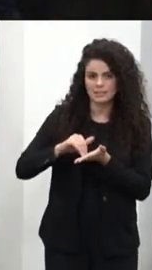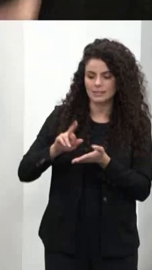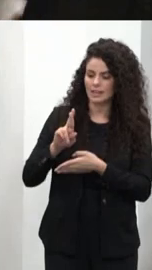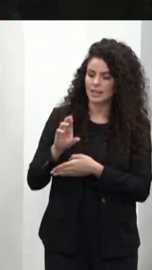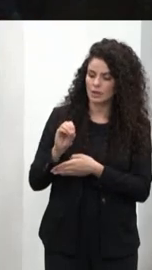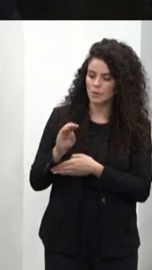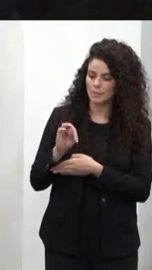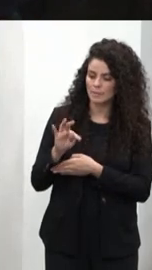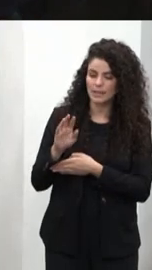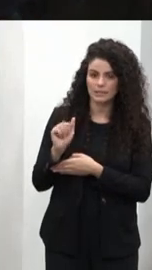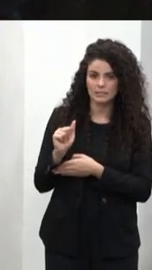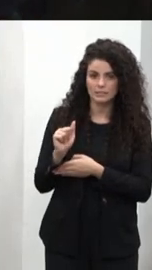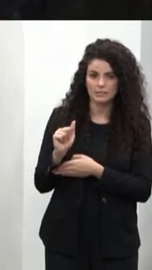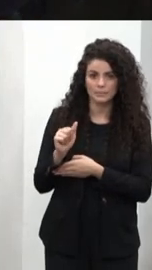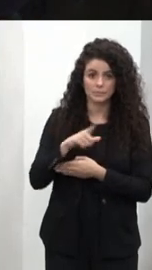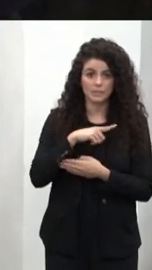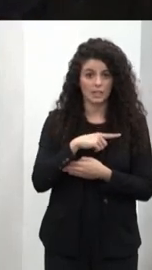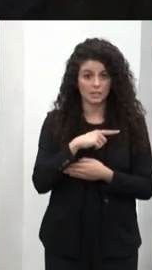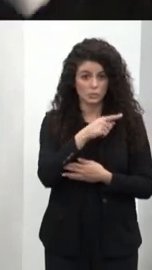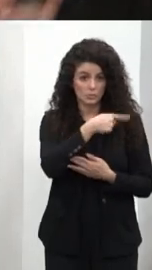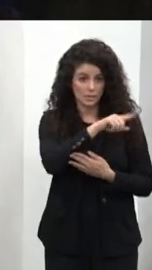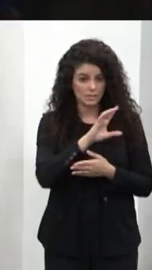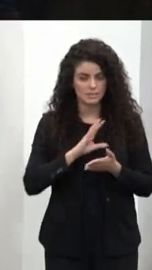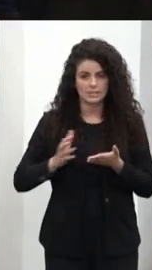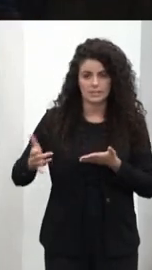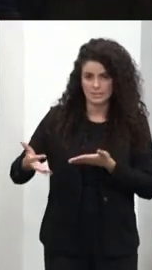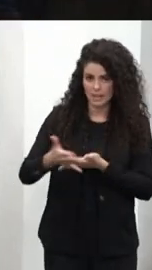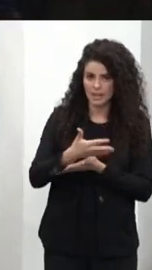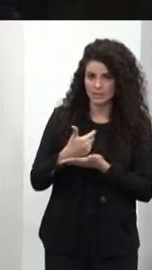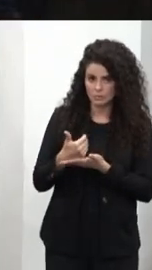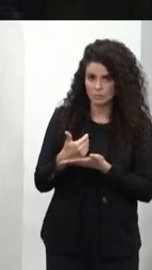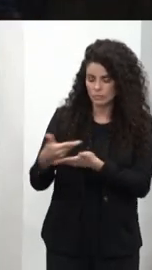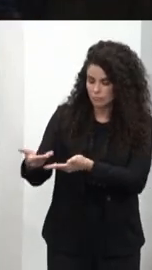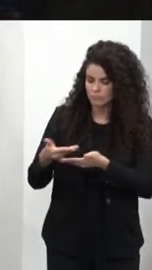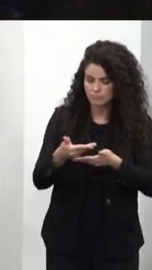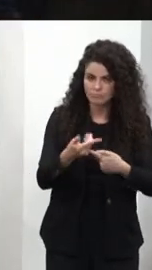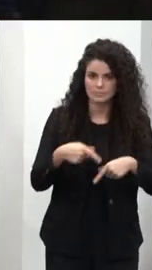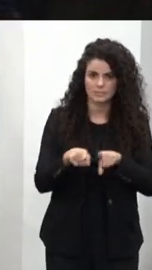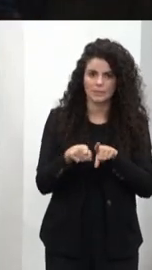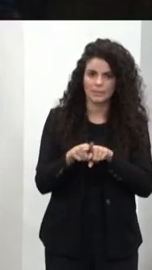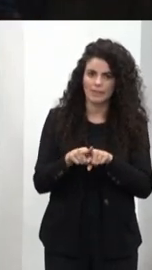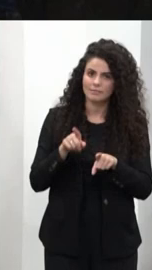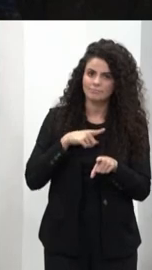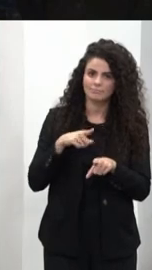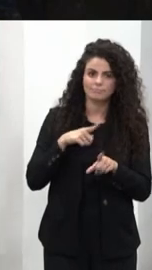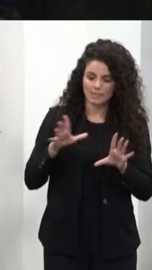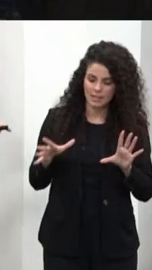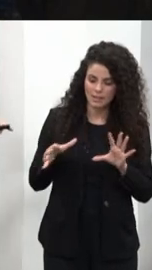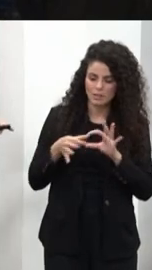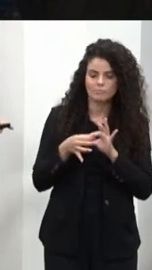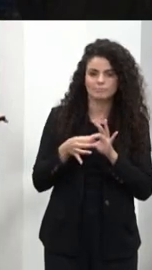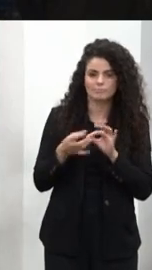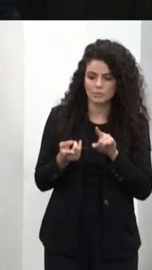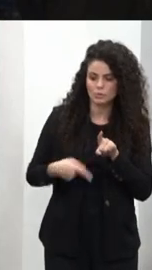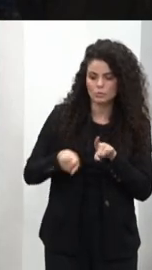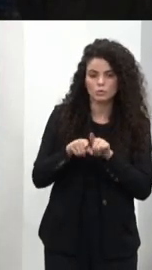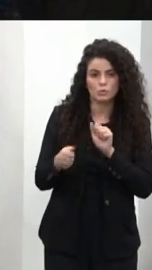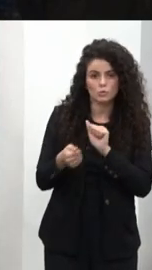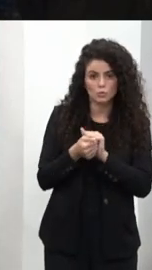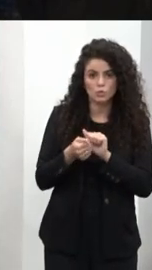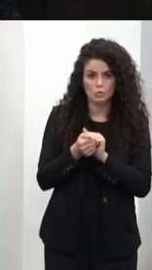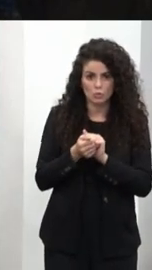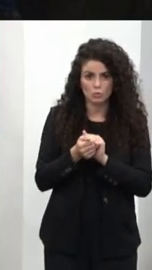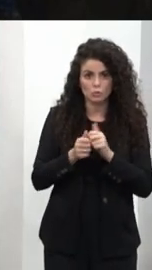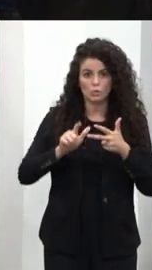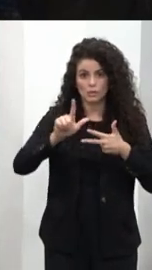e a partir disso a gente enviou um ofício fazendo o convite também então estamos aí nisso não estamos unidos o legislativo e o Executivo